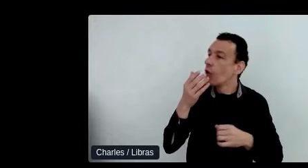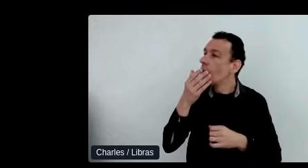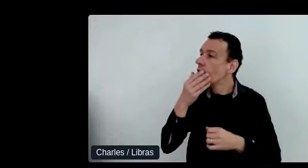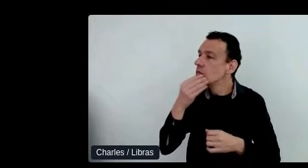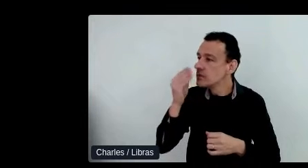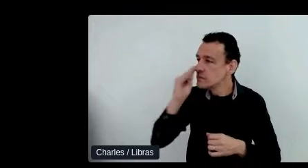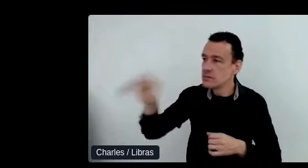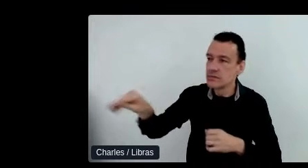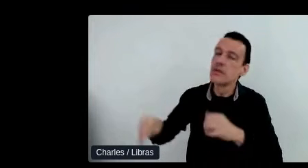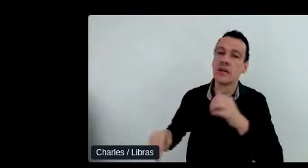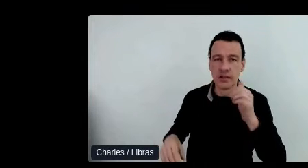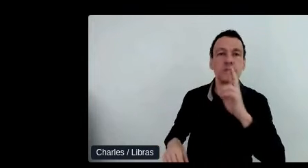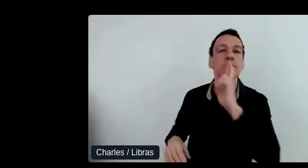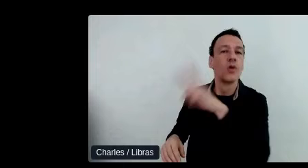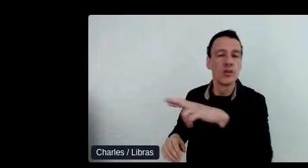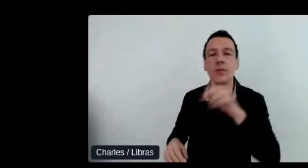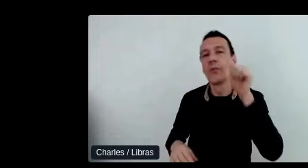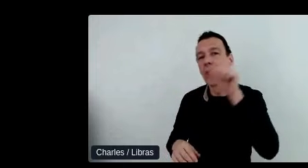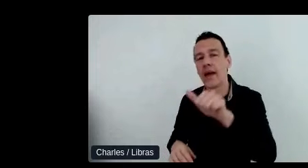algumas métricas.